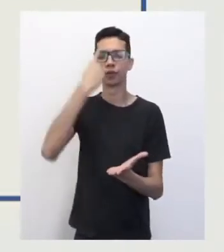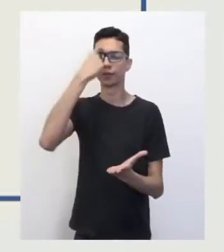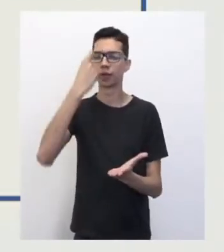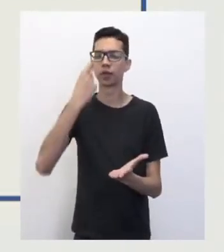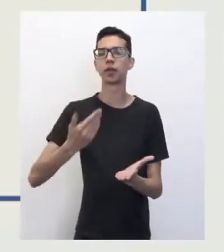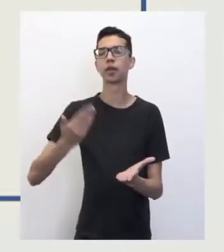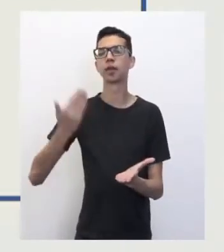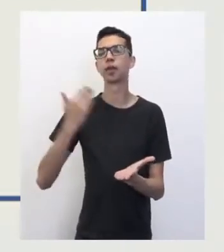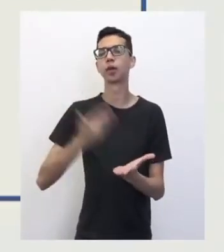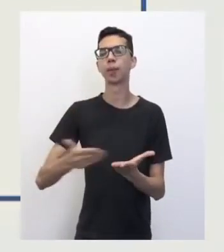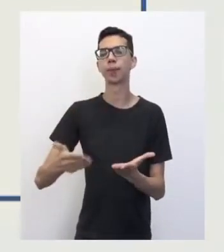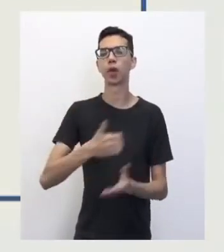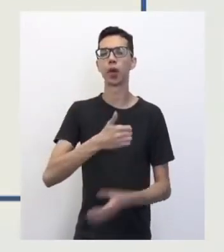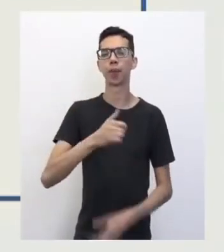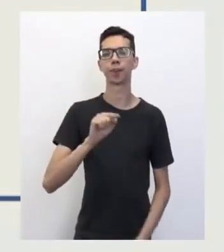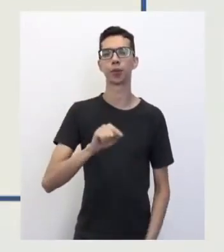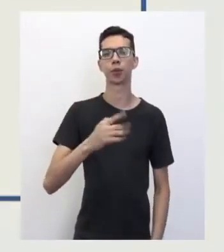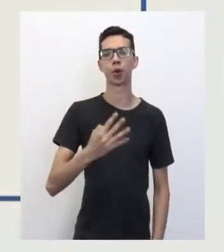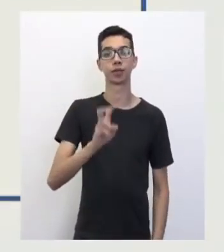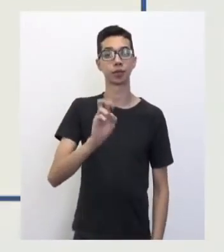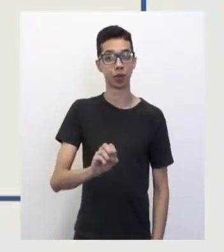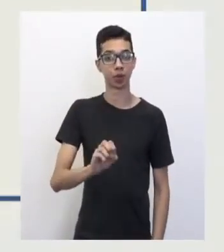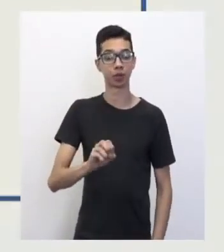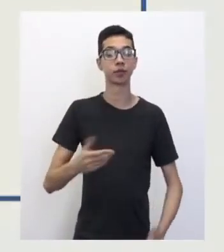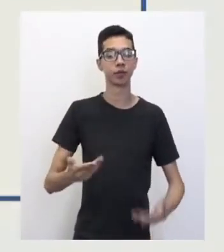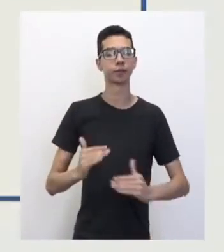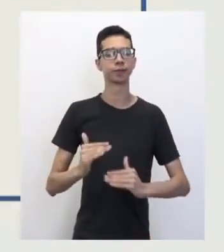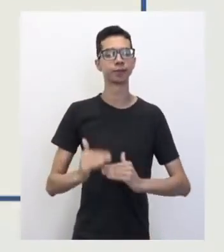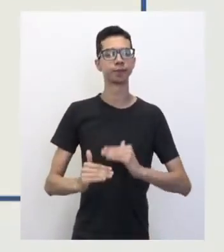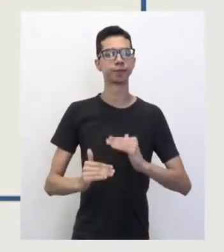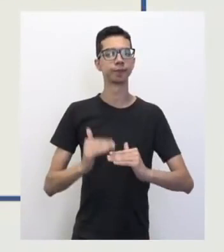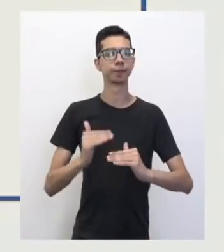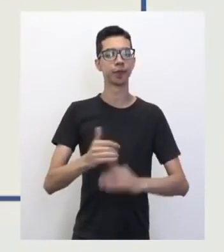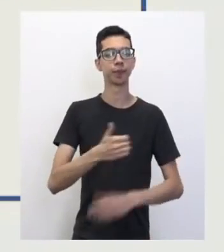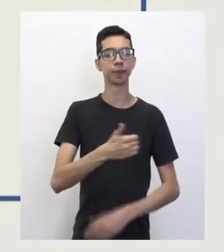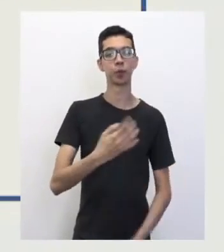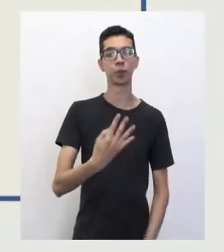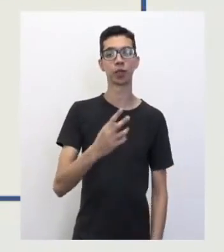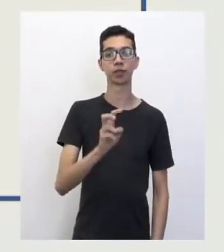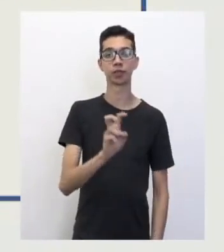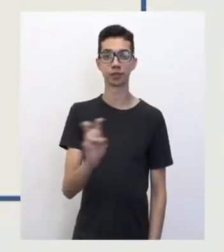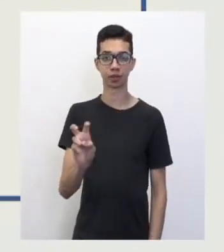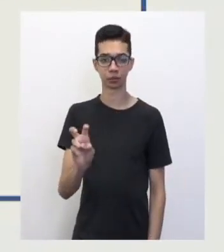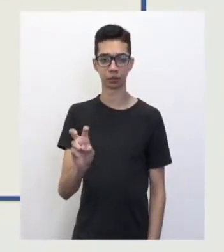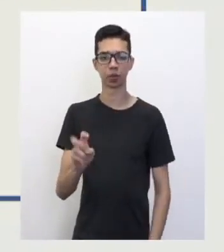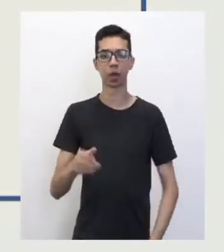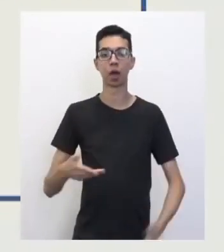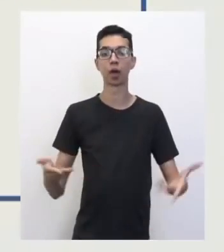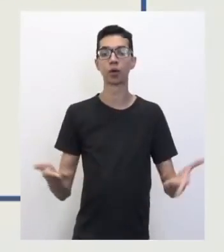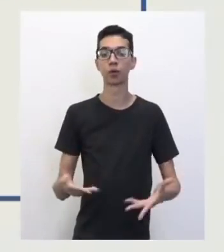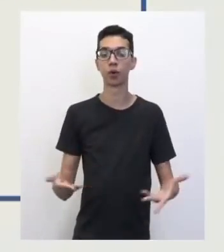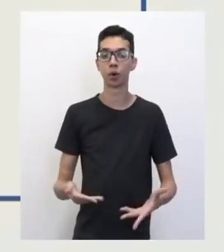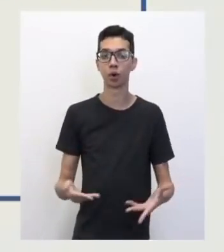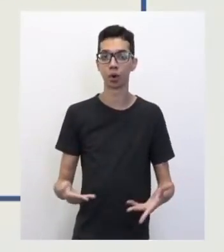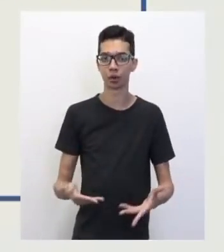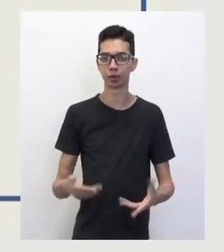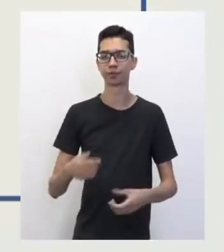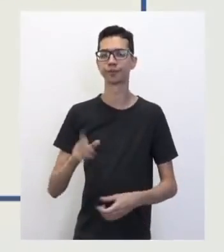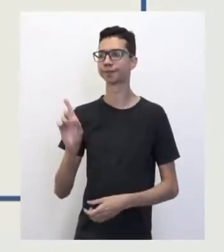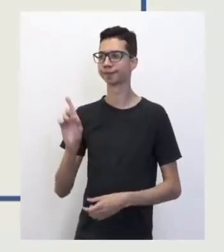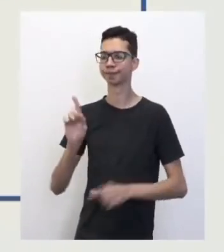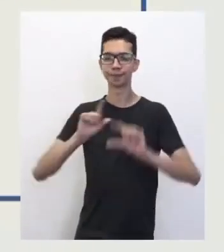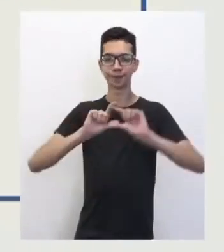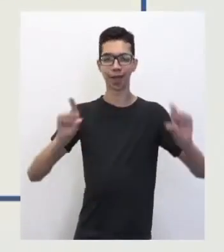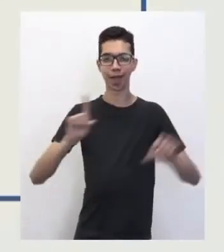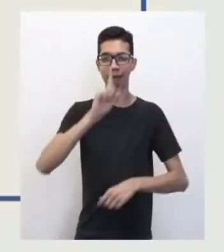lá em 1450, daí avançamos para 1455, e agora, com o passar do tempo,